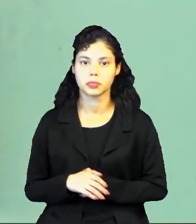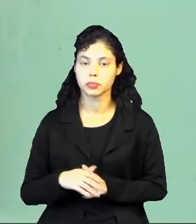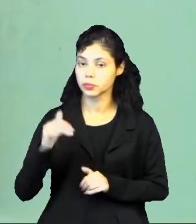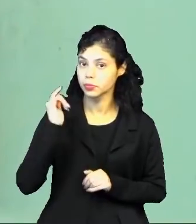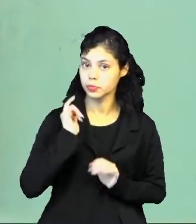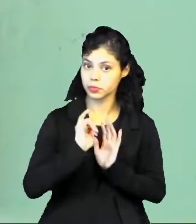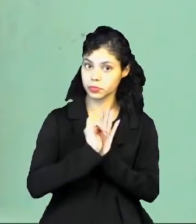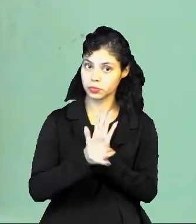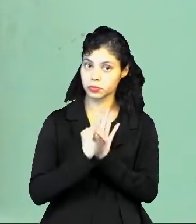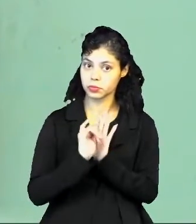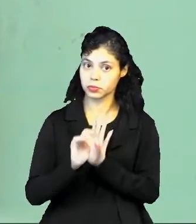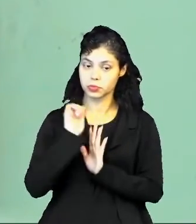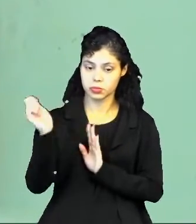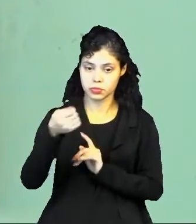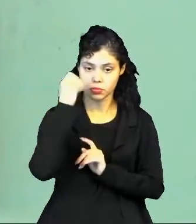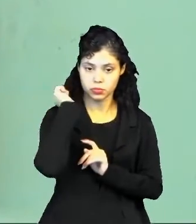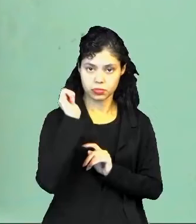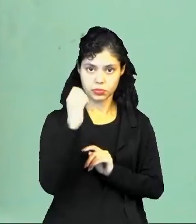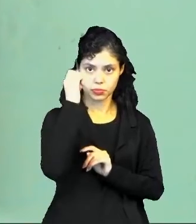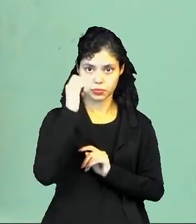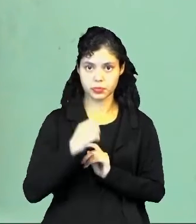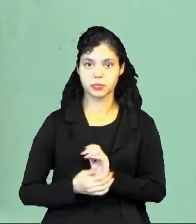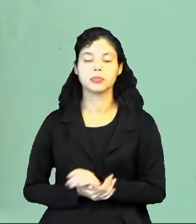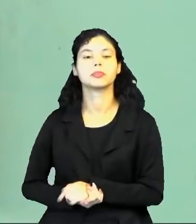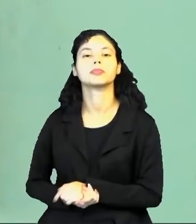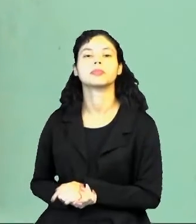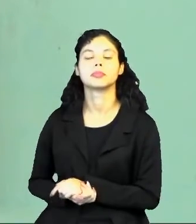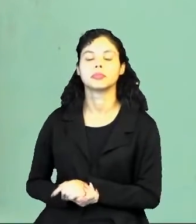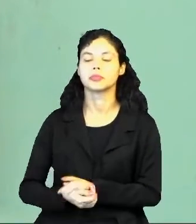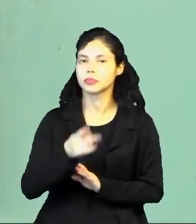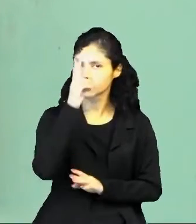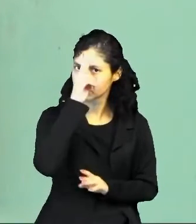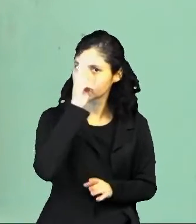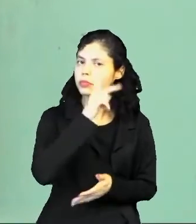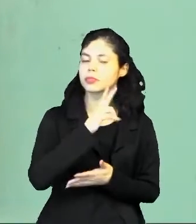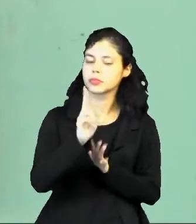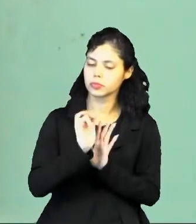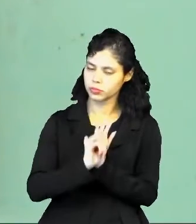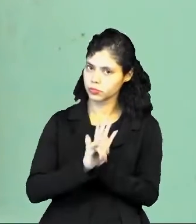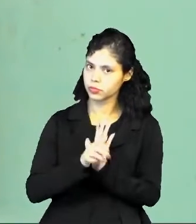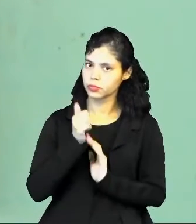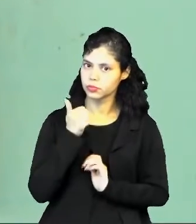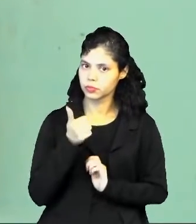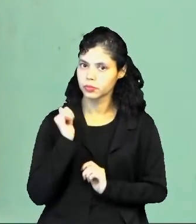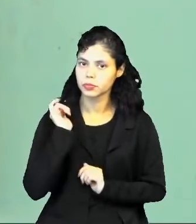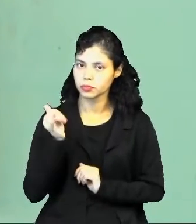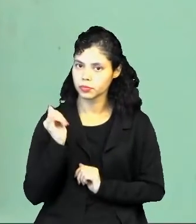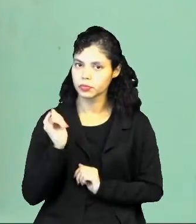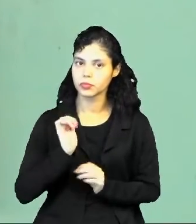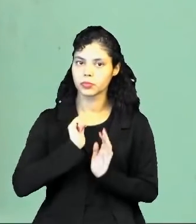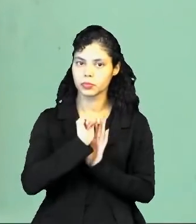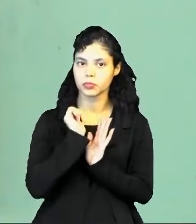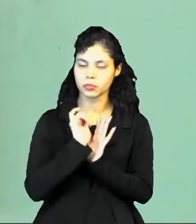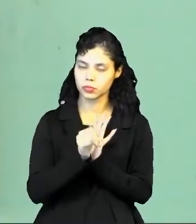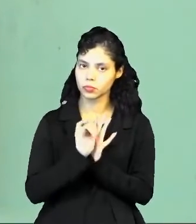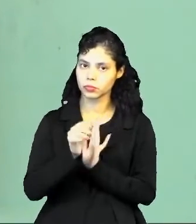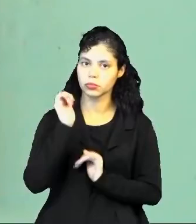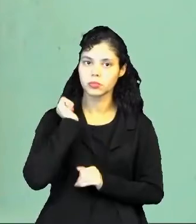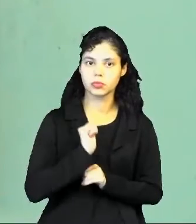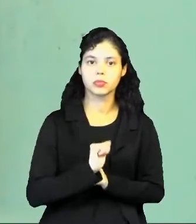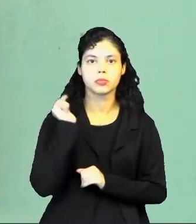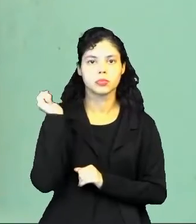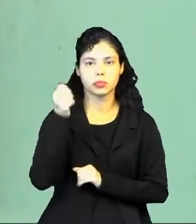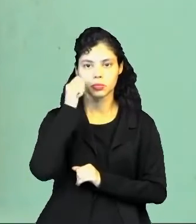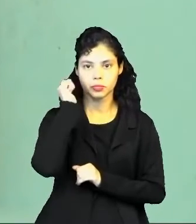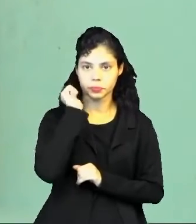Um conto de fadas deve ter, lembrando que conto de fadas é uma narrativa também, tá? Então, conto de fadas